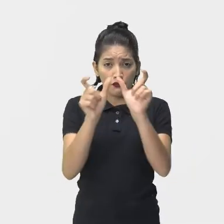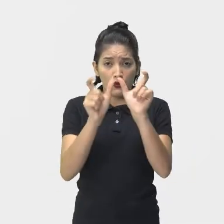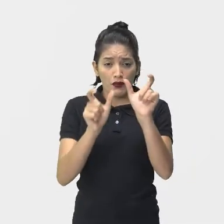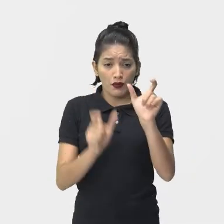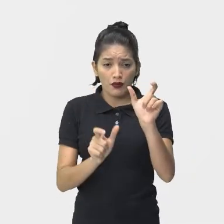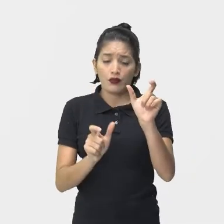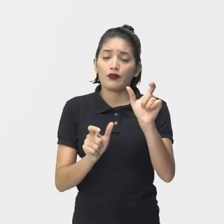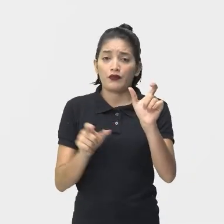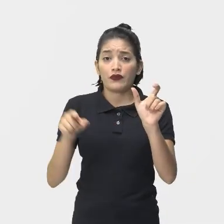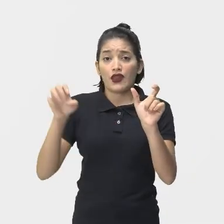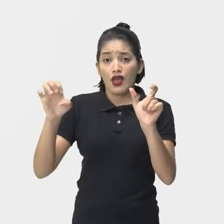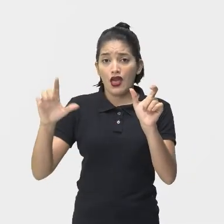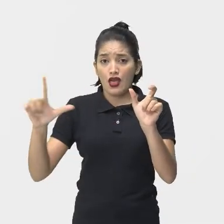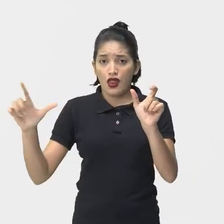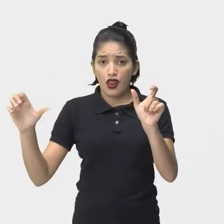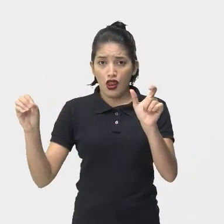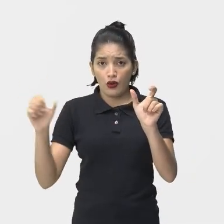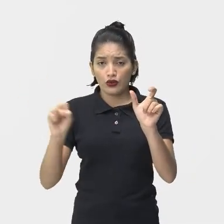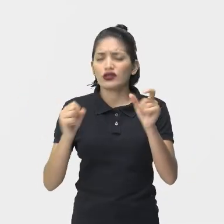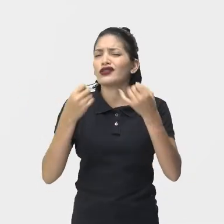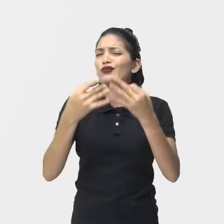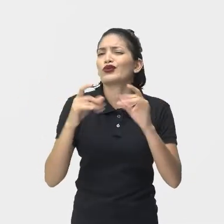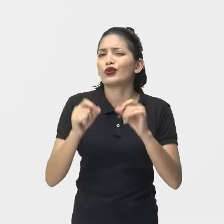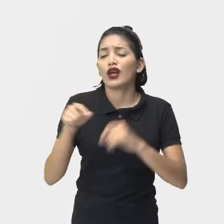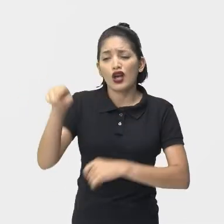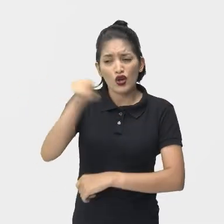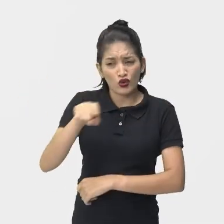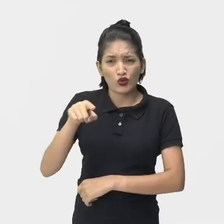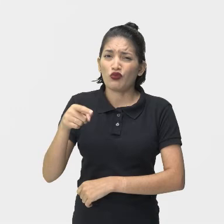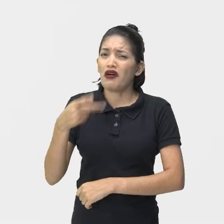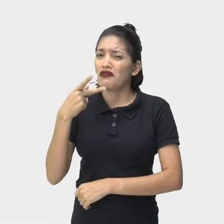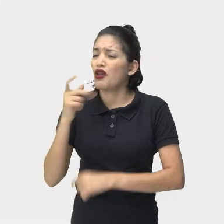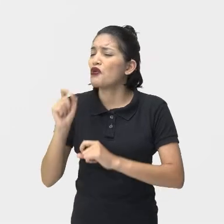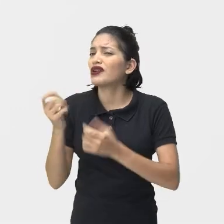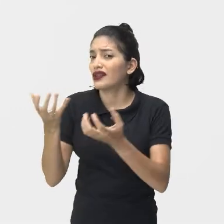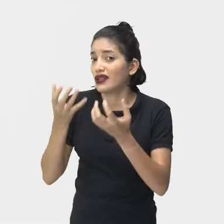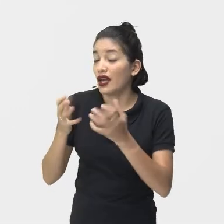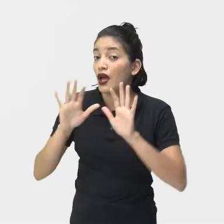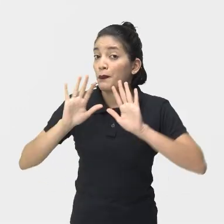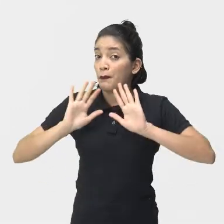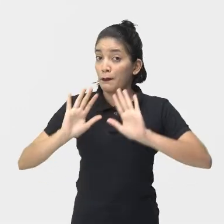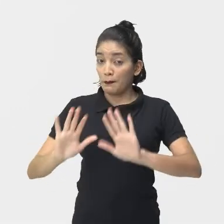em ellos, né? Então, eu estou dizendo que tu dirás o que queres, mas